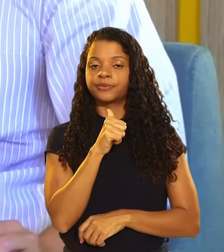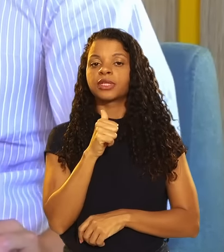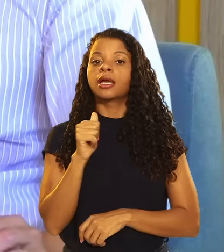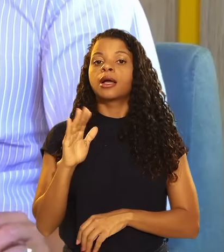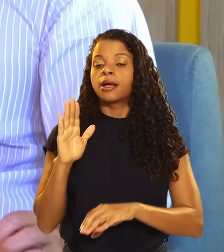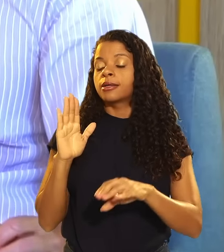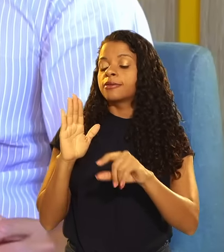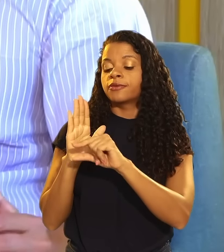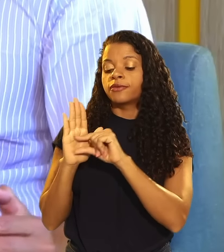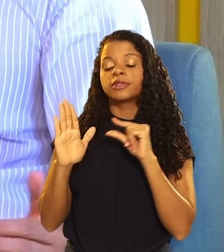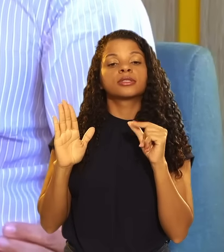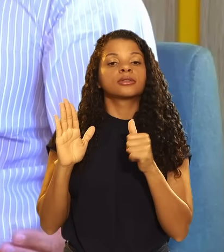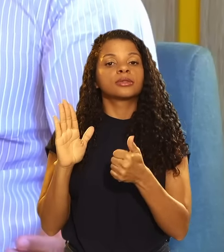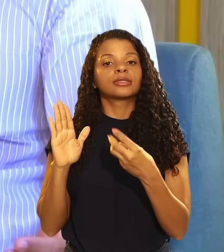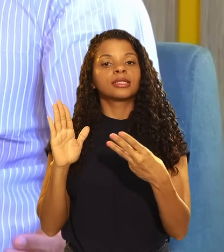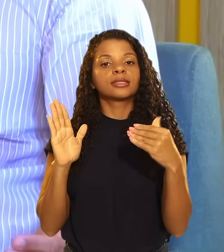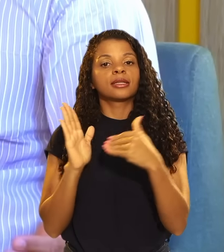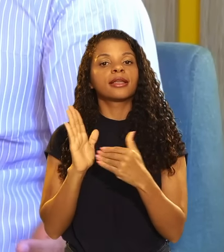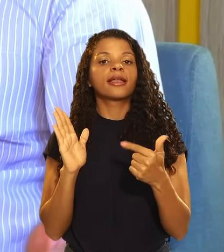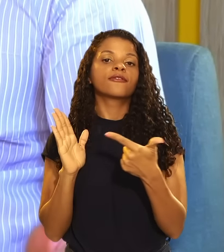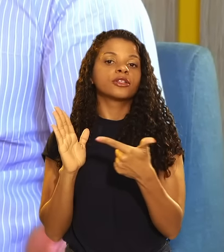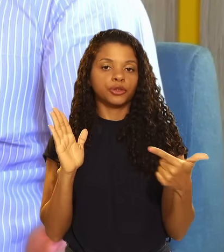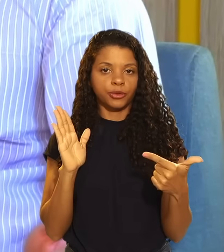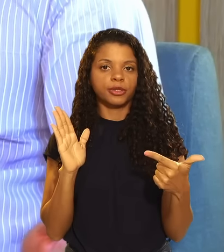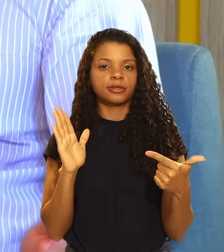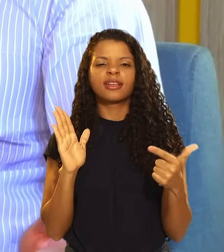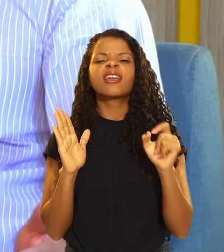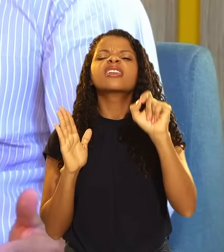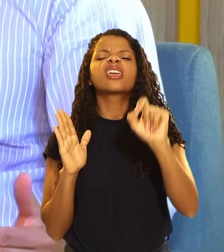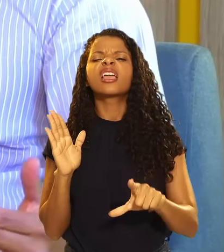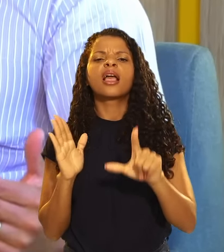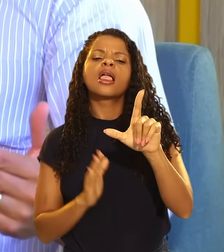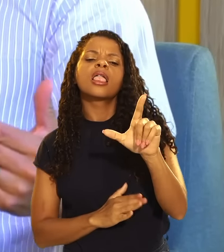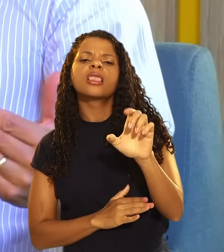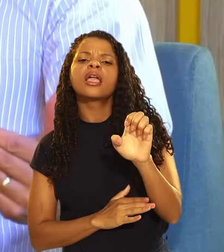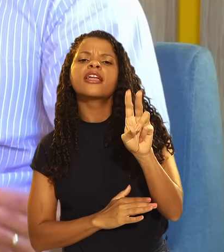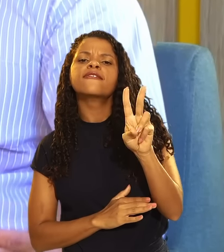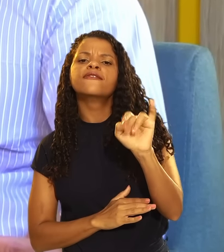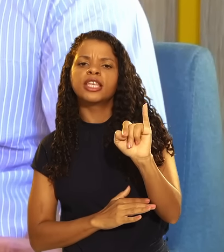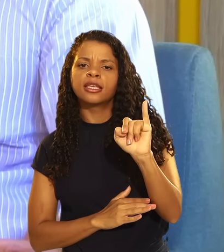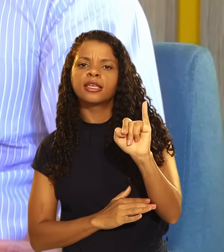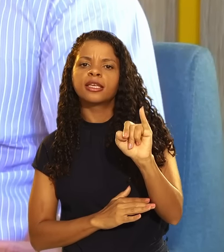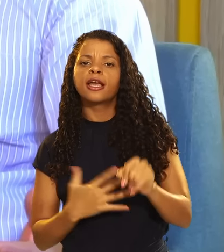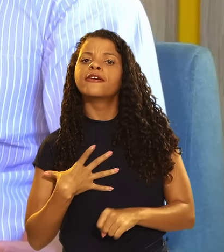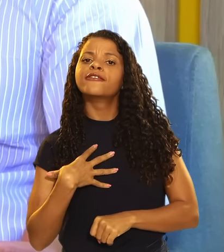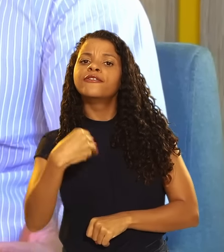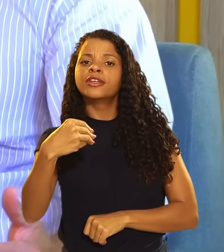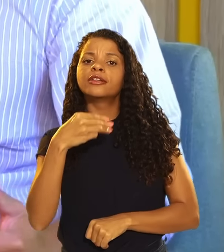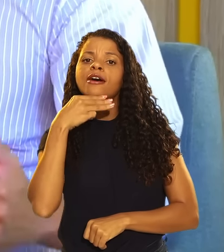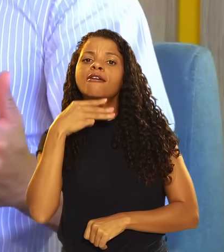22, e a pergunta é: quem era Levi, filho de Alfeu, e por que alguém se oporia ao